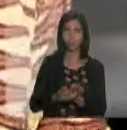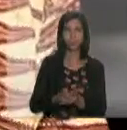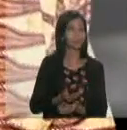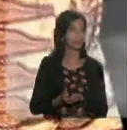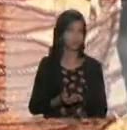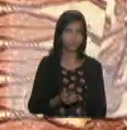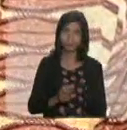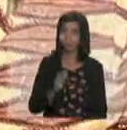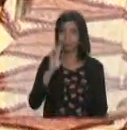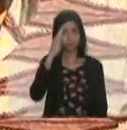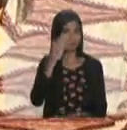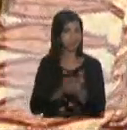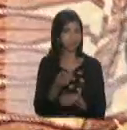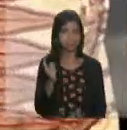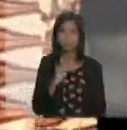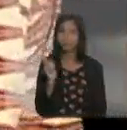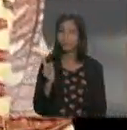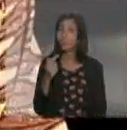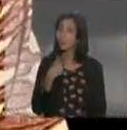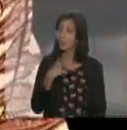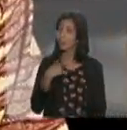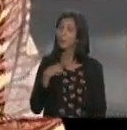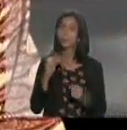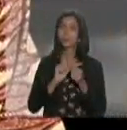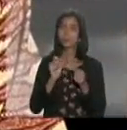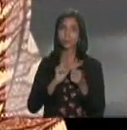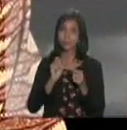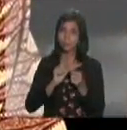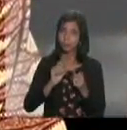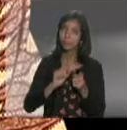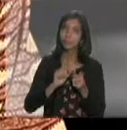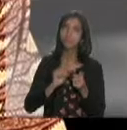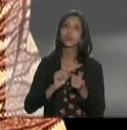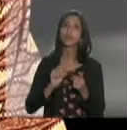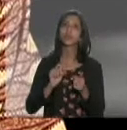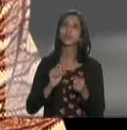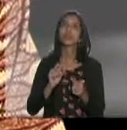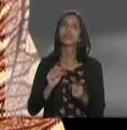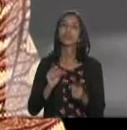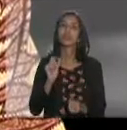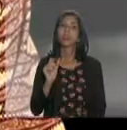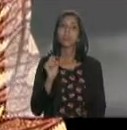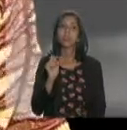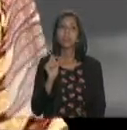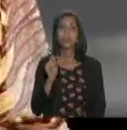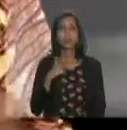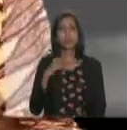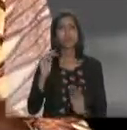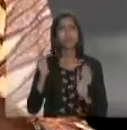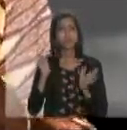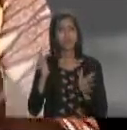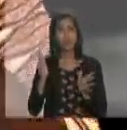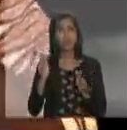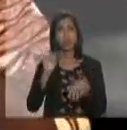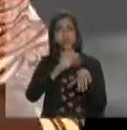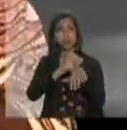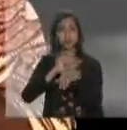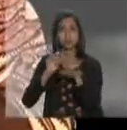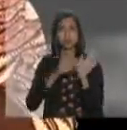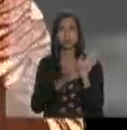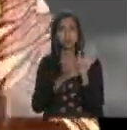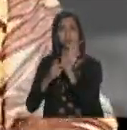eu não acreditei. Eu tinha feito Eu já fazia